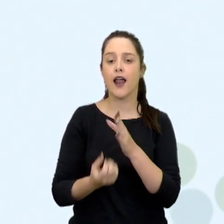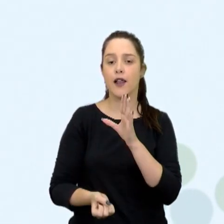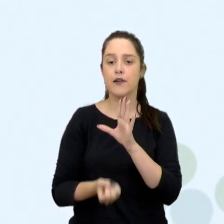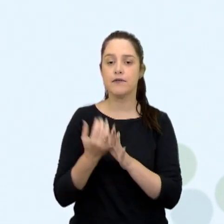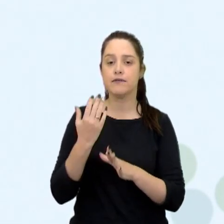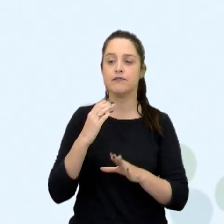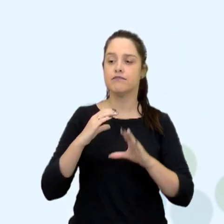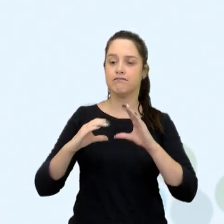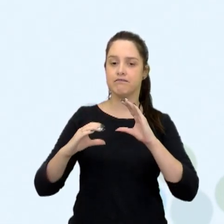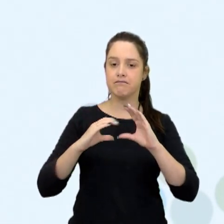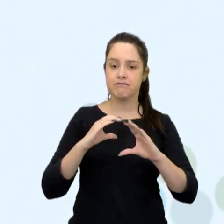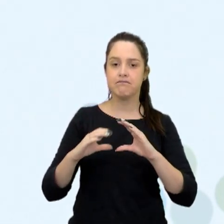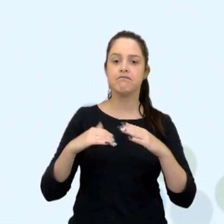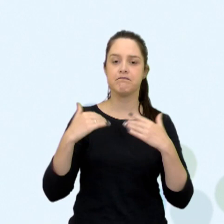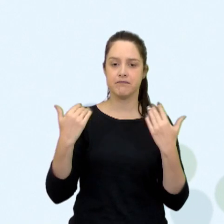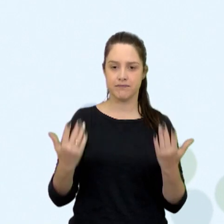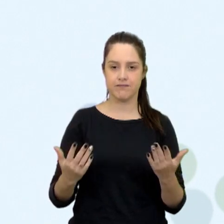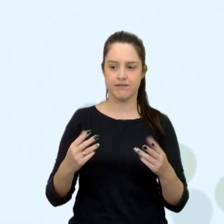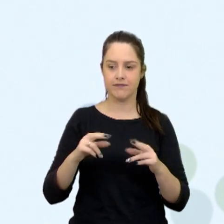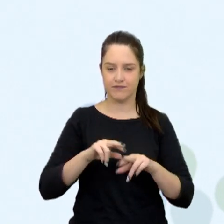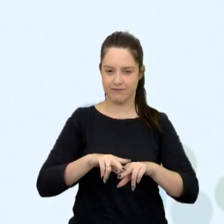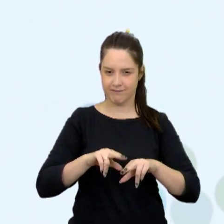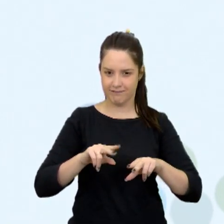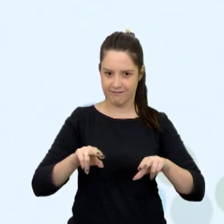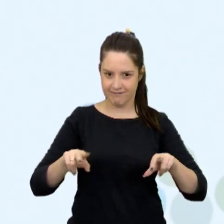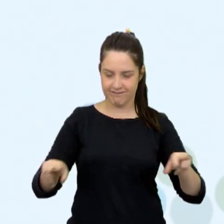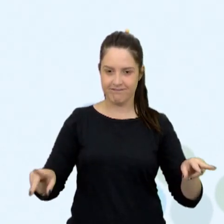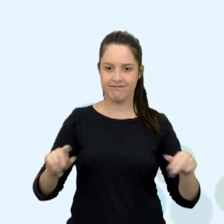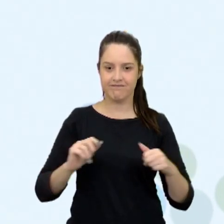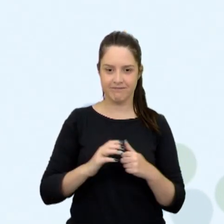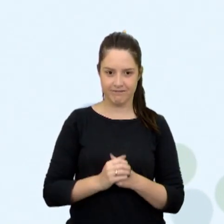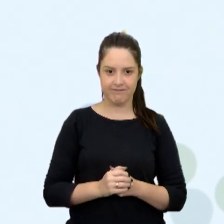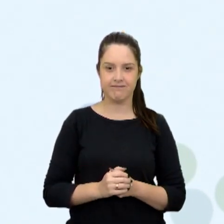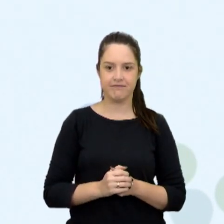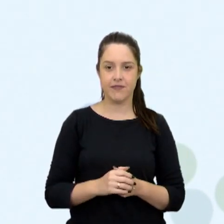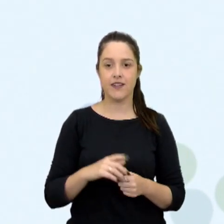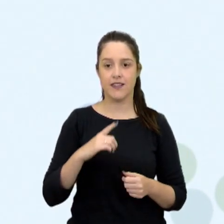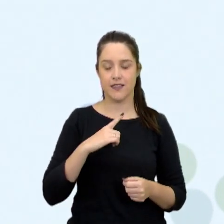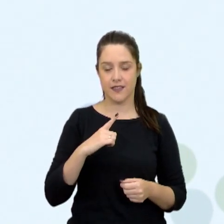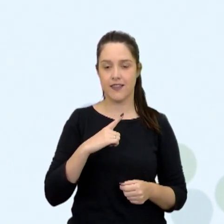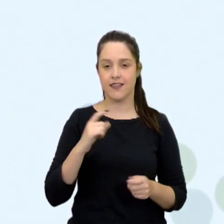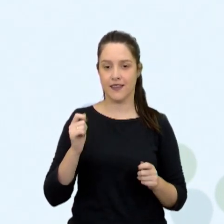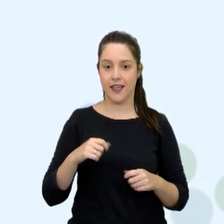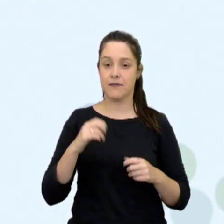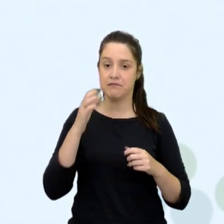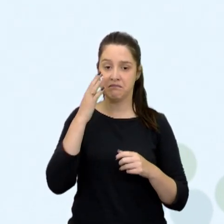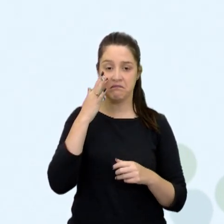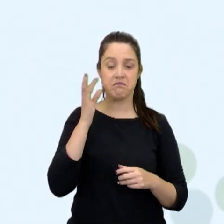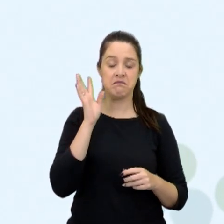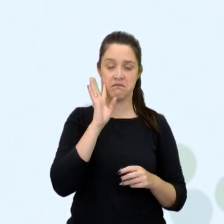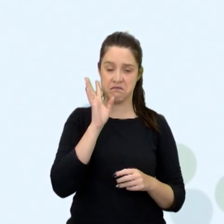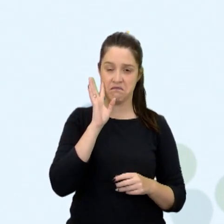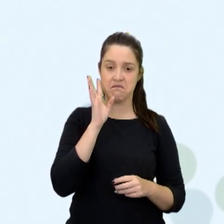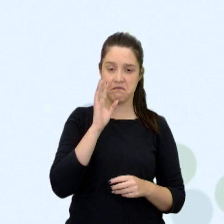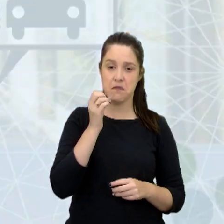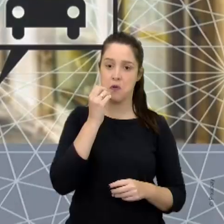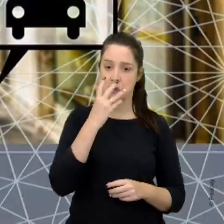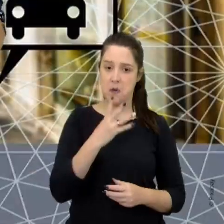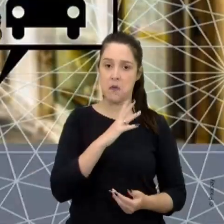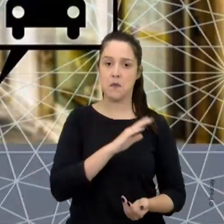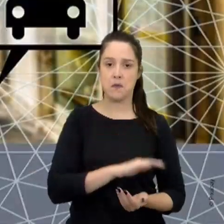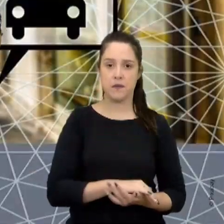muito essa diversidade midiática, né, Pro? Sim. Já começou aí com a abertura que ficou sensacional. Então, bom, a gente tem aí,